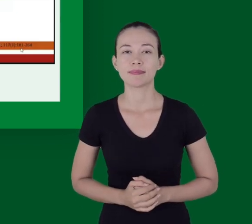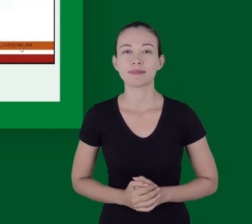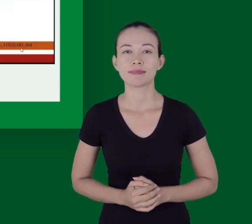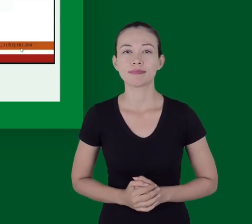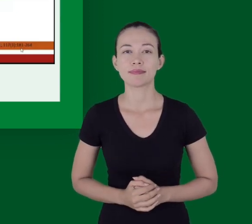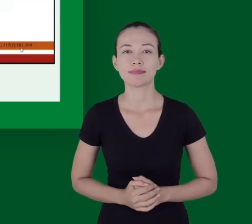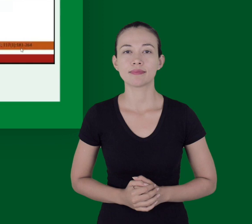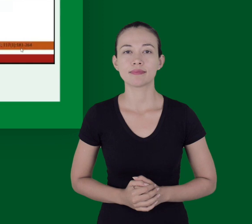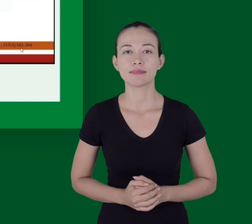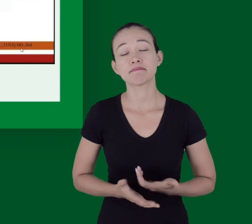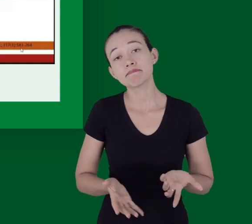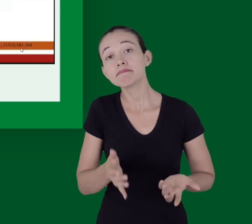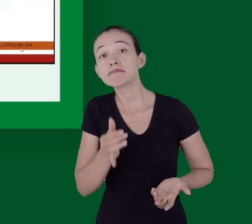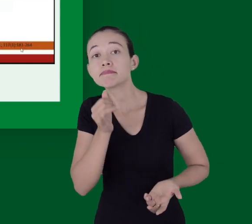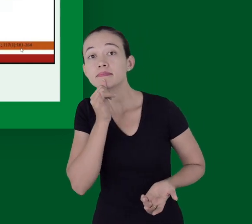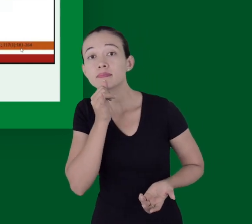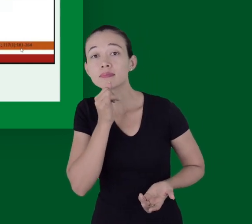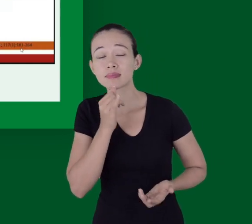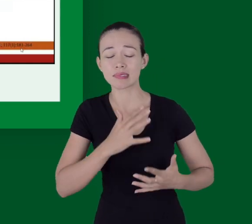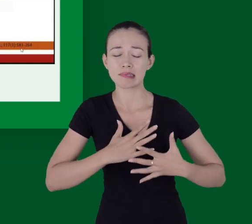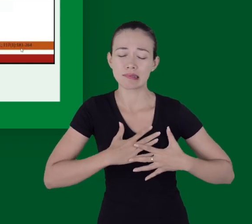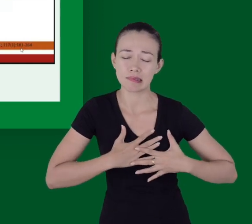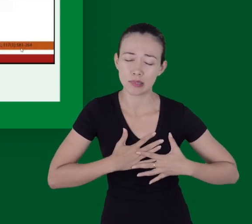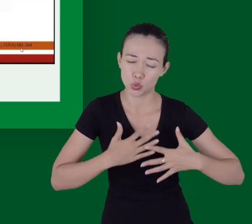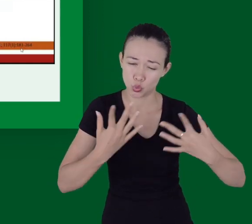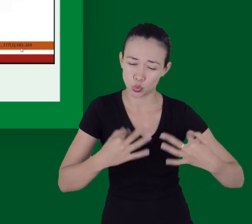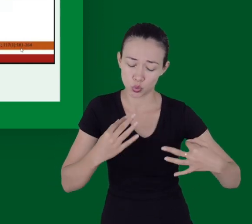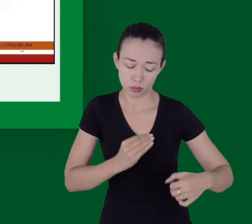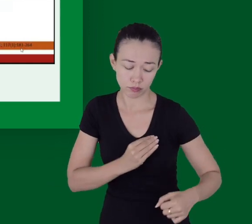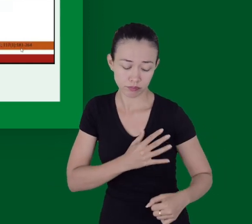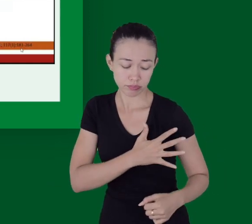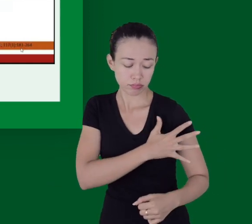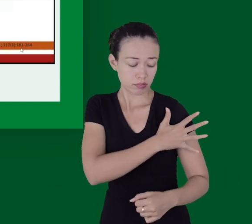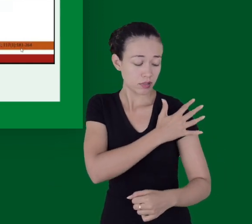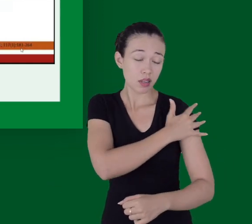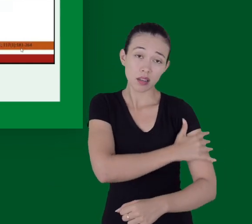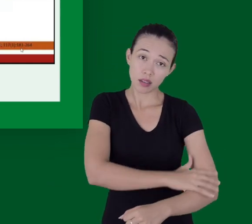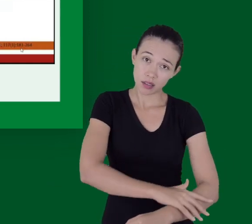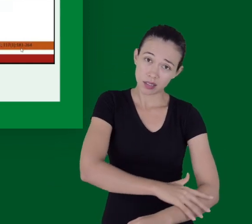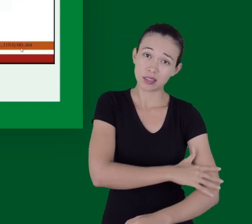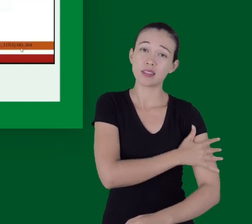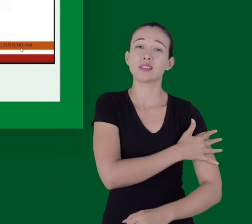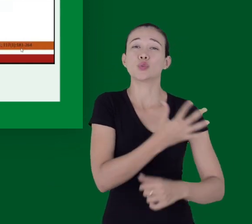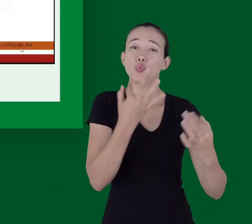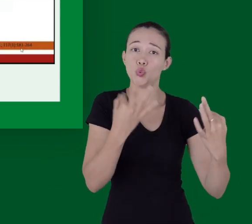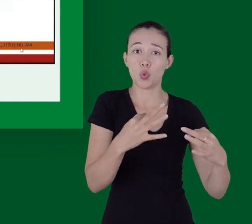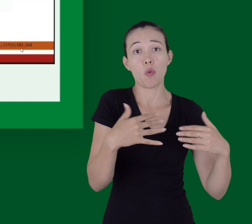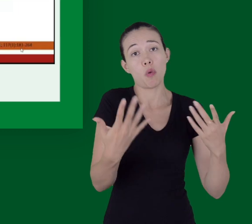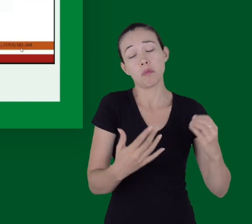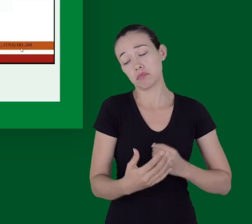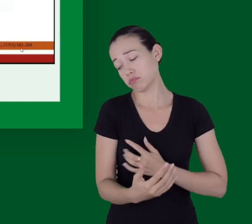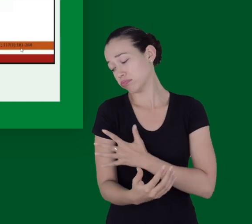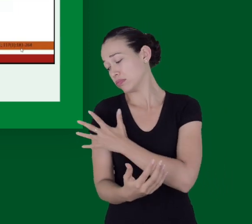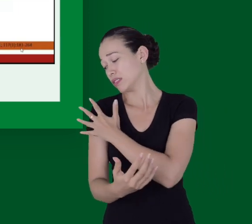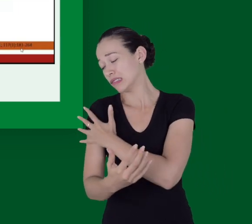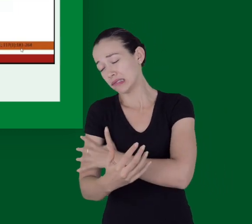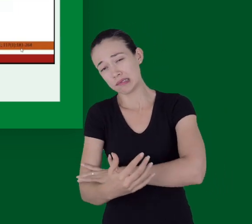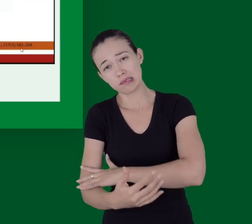localização da dor torácica, né? Ela irradia normalmente para os membros superiores, tanto faz membro superior direito ou